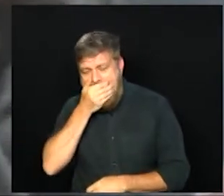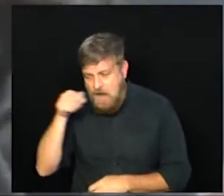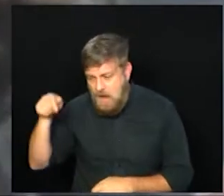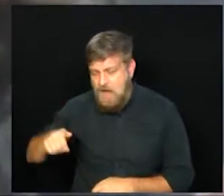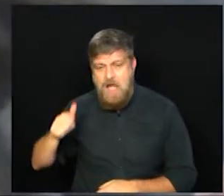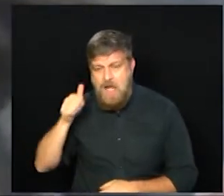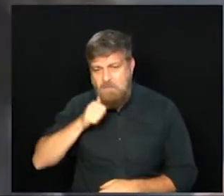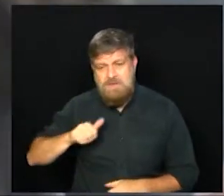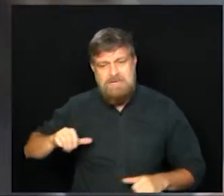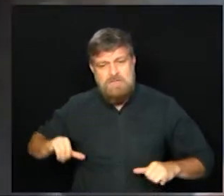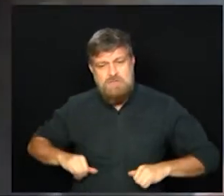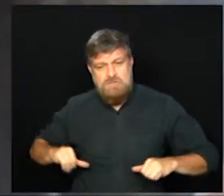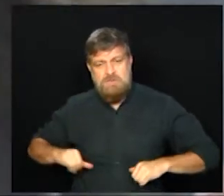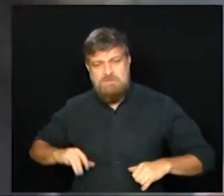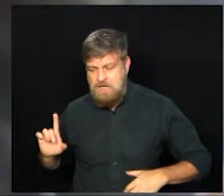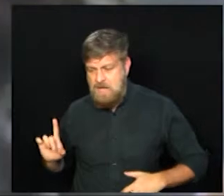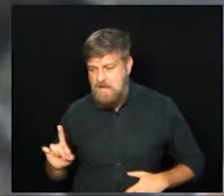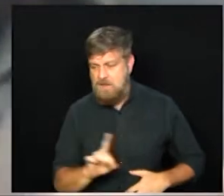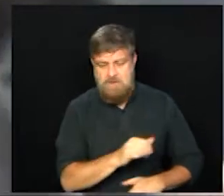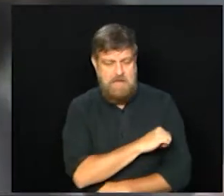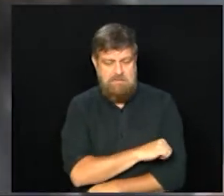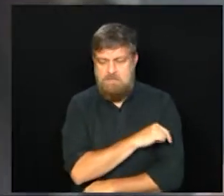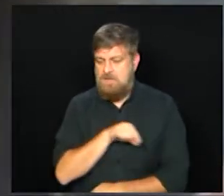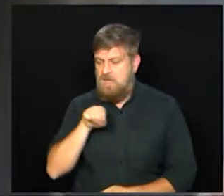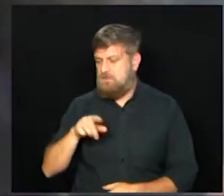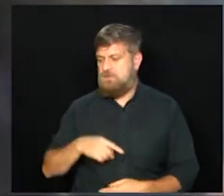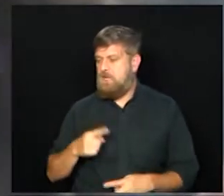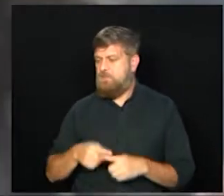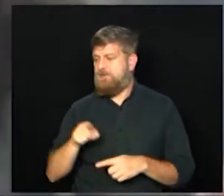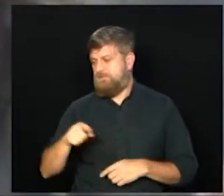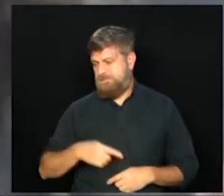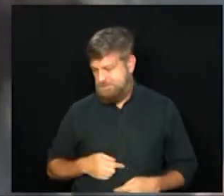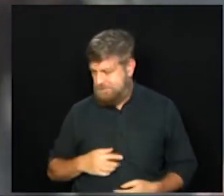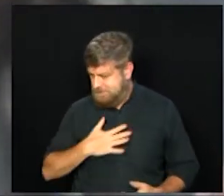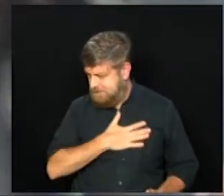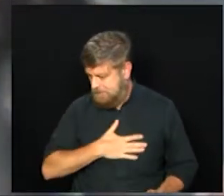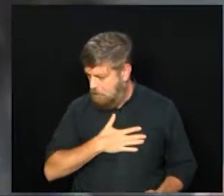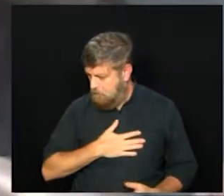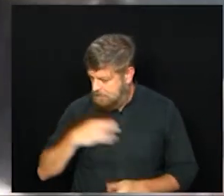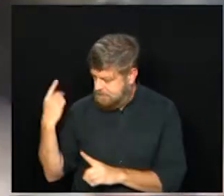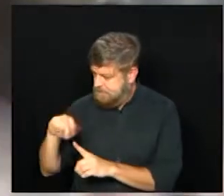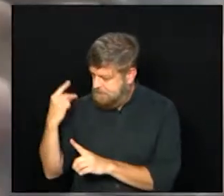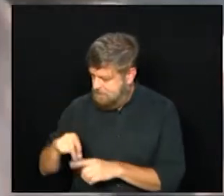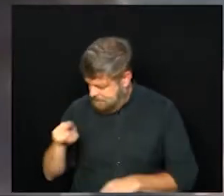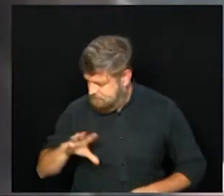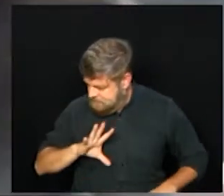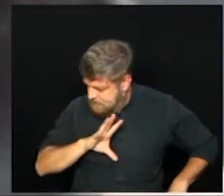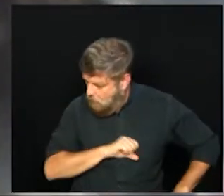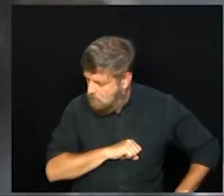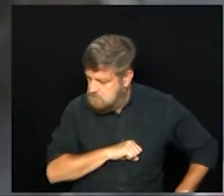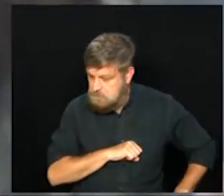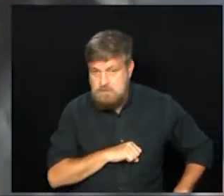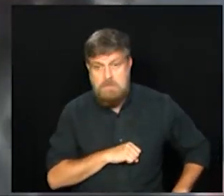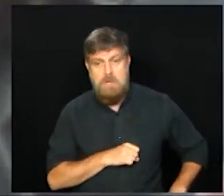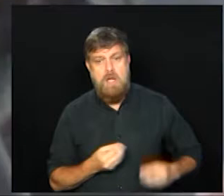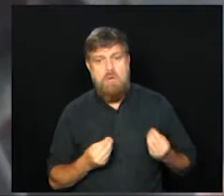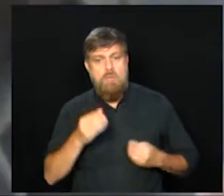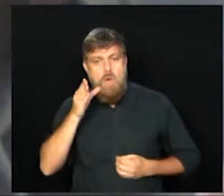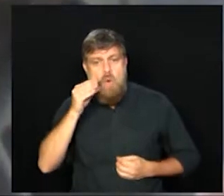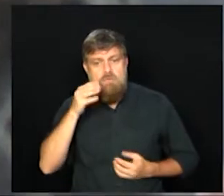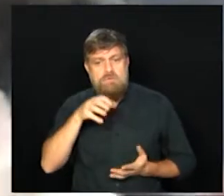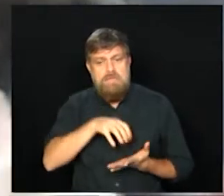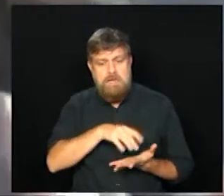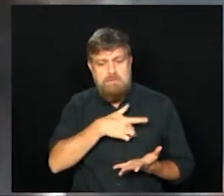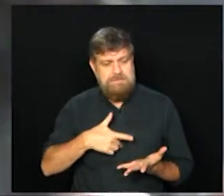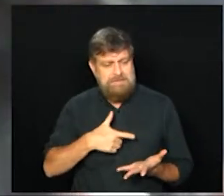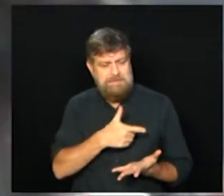enfim, ela chega lá, ela ouve da enfermeira, não, você está assim porque você gosta de apanhar. Veja, do próprio funcionário do centro de saúde,